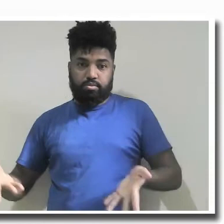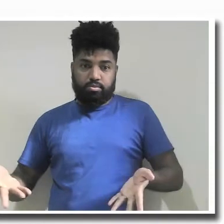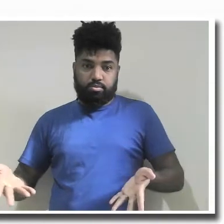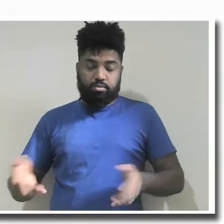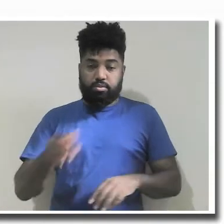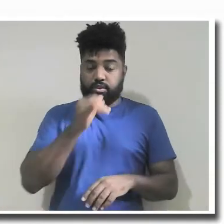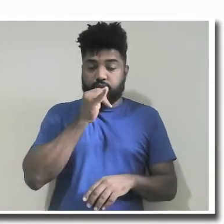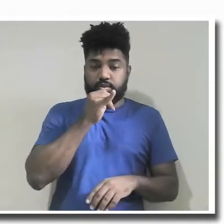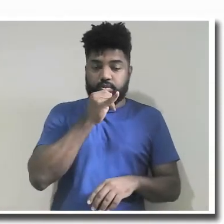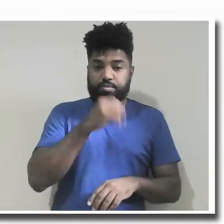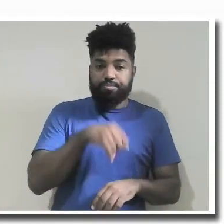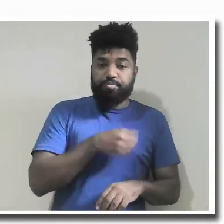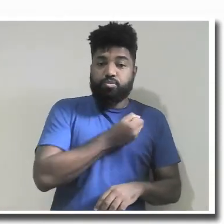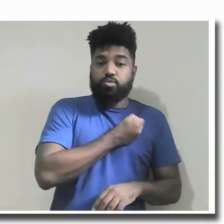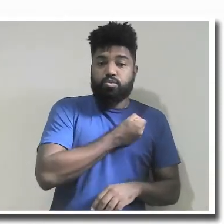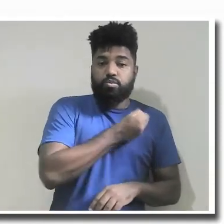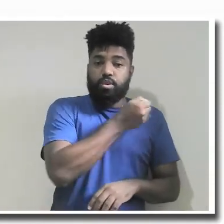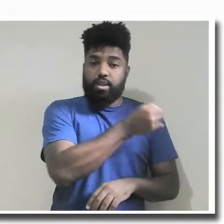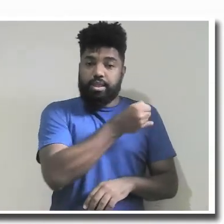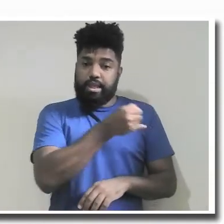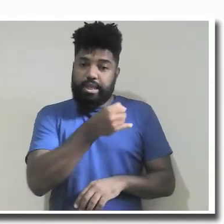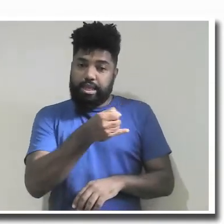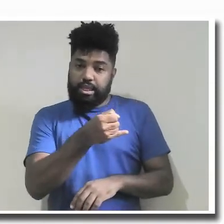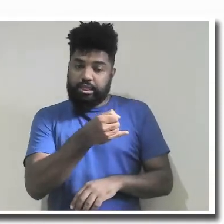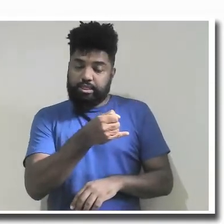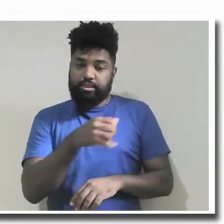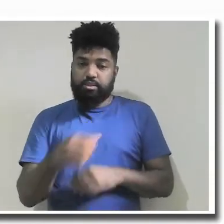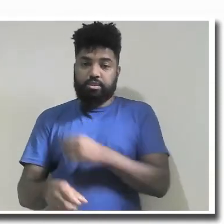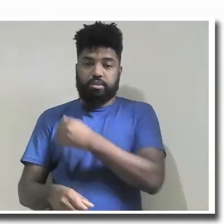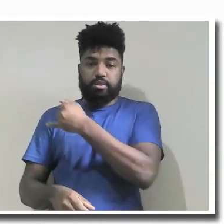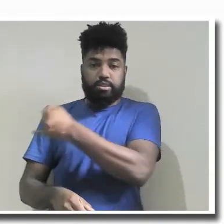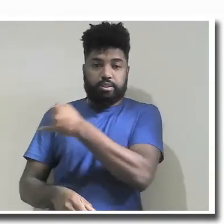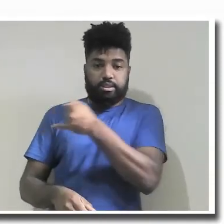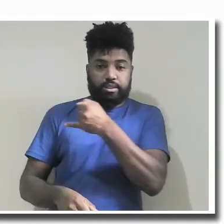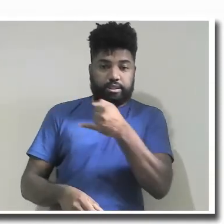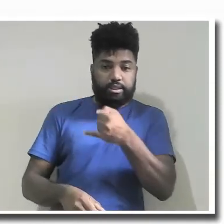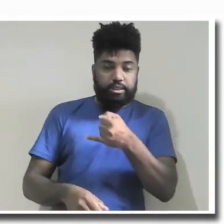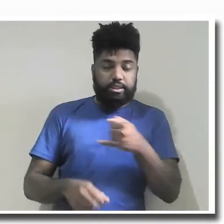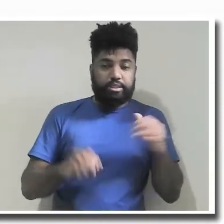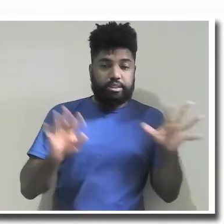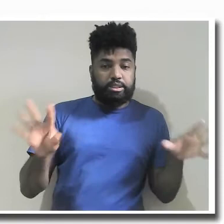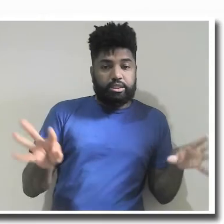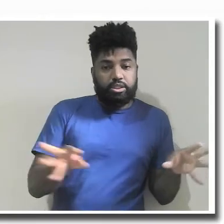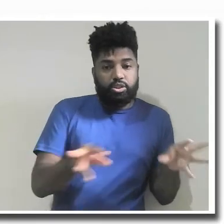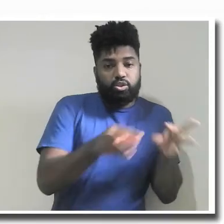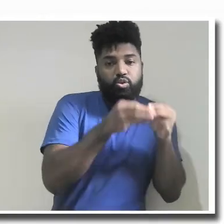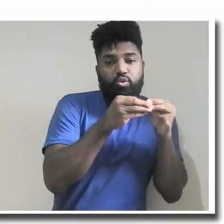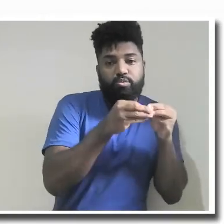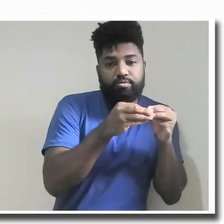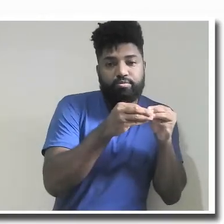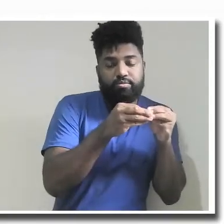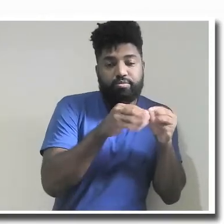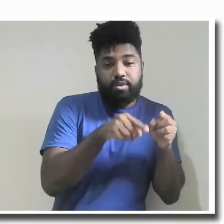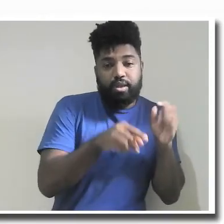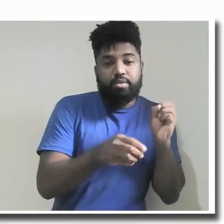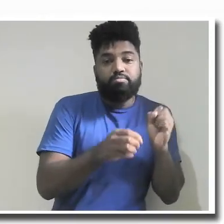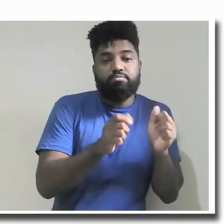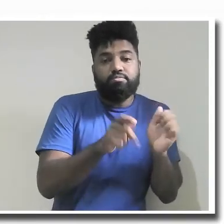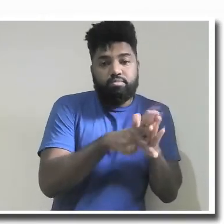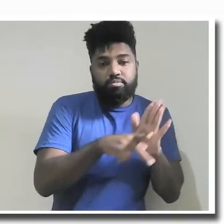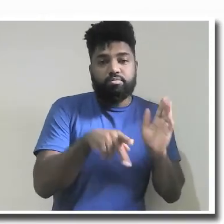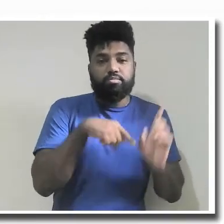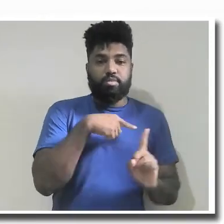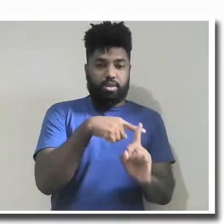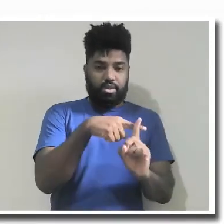ou a soma de números negativos, a sua operação. Como primeira propriedade